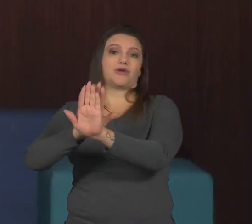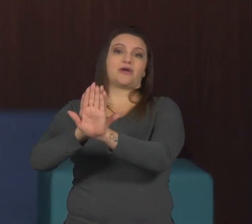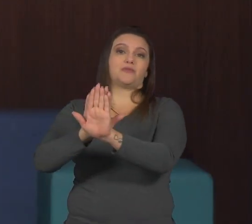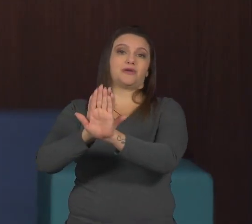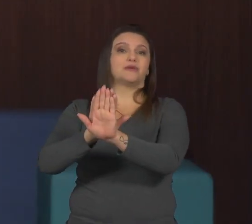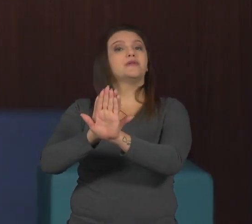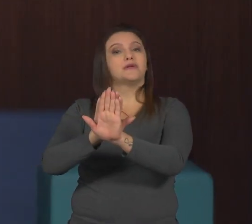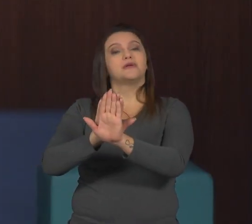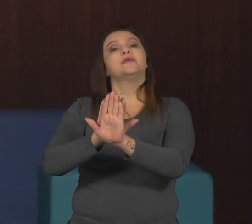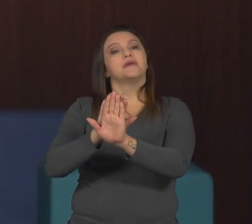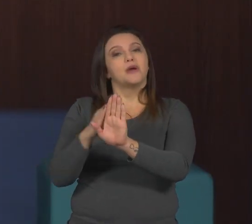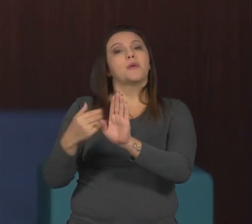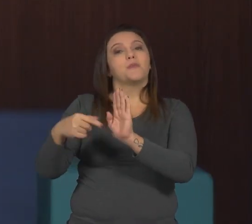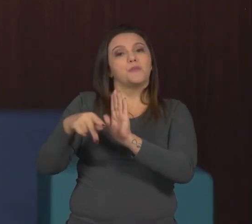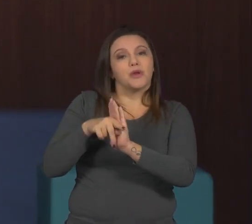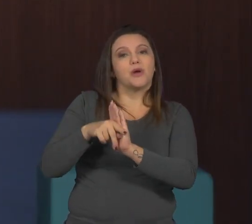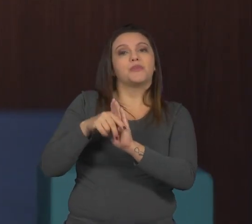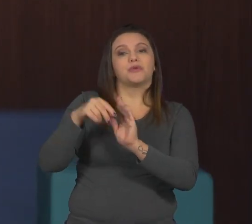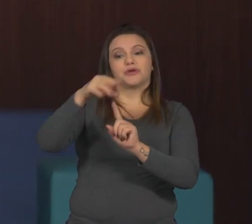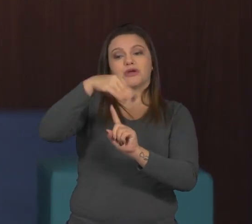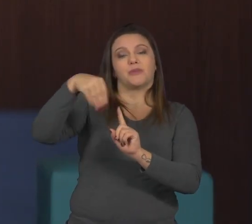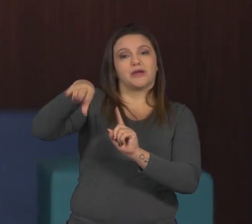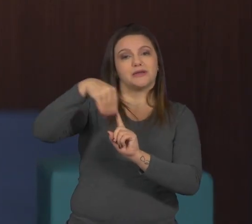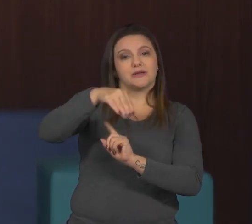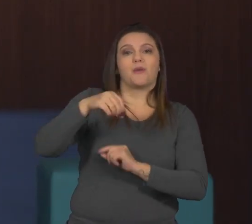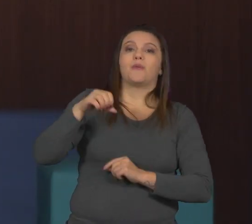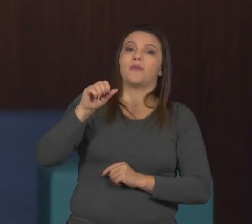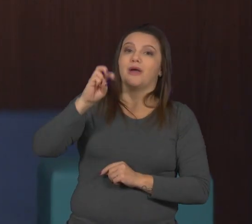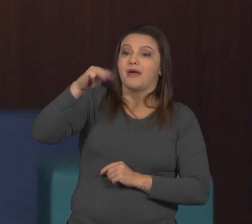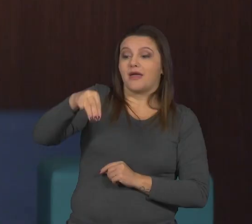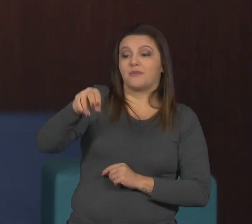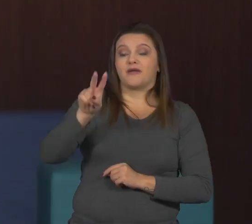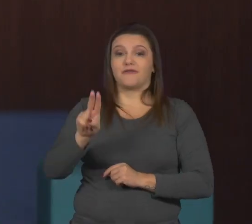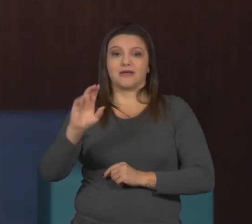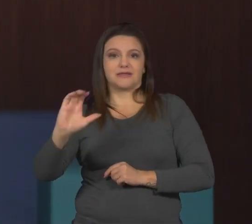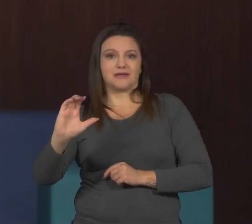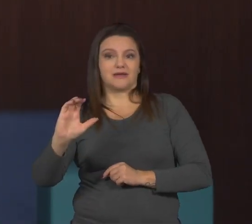de aplicação MVC, que é algo que já vem pronto para vocês